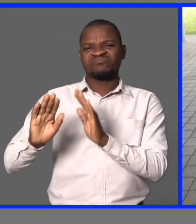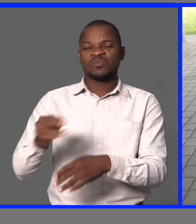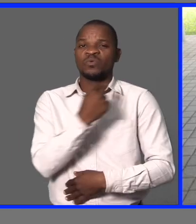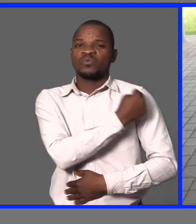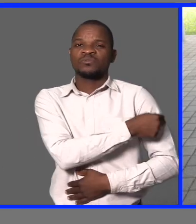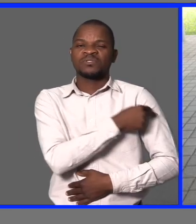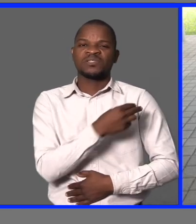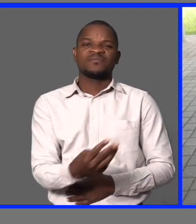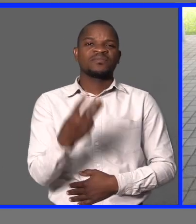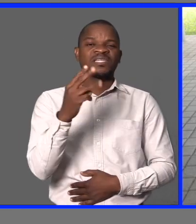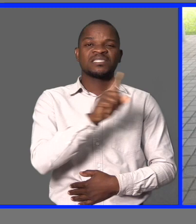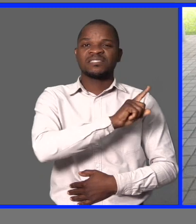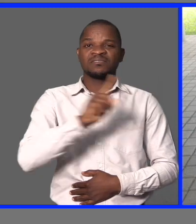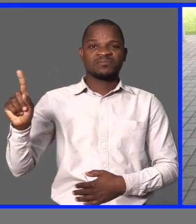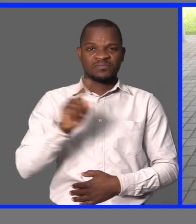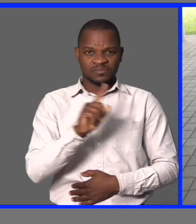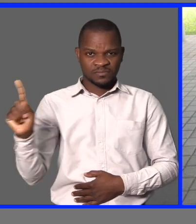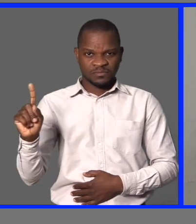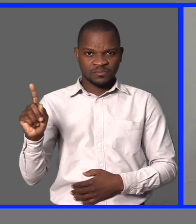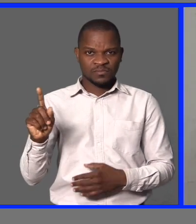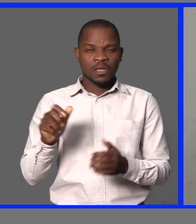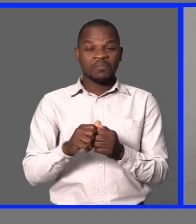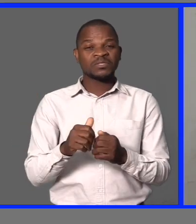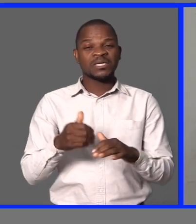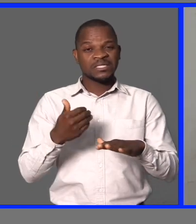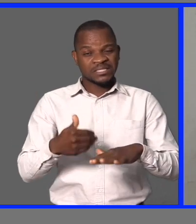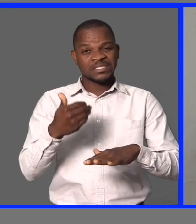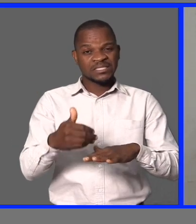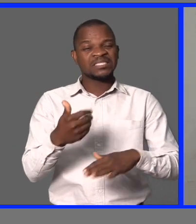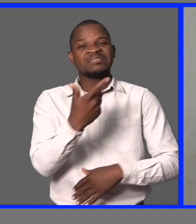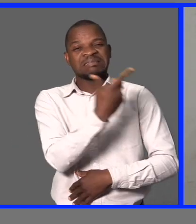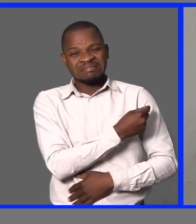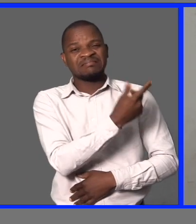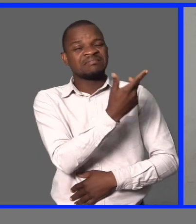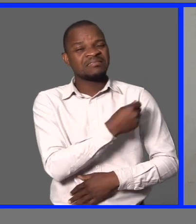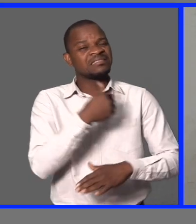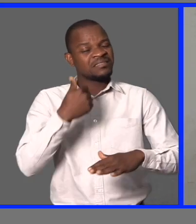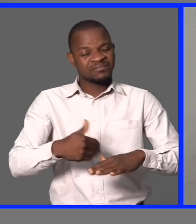lá fiquei 3 meses e eram 3 meses, imagina 3 meses todos. Cada dia era